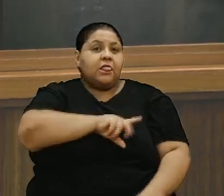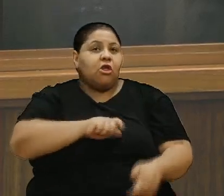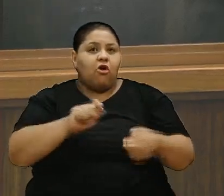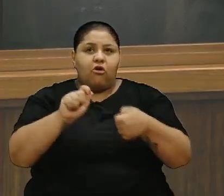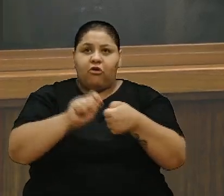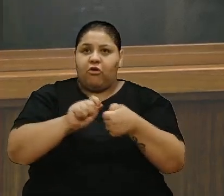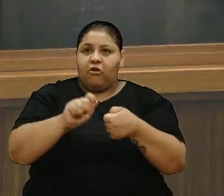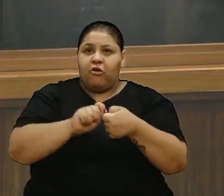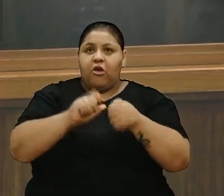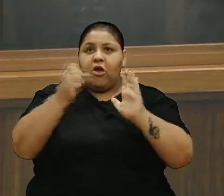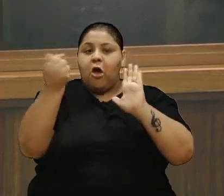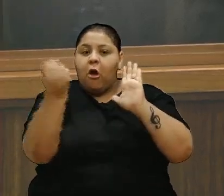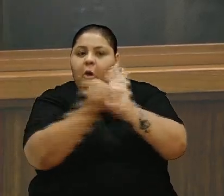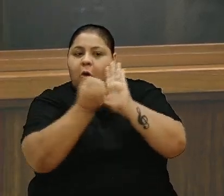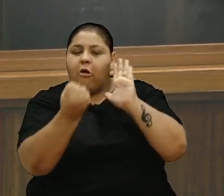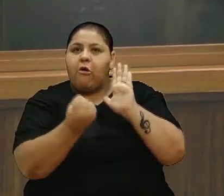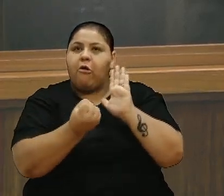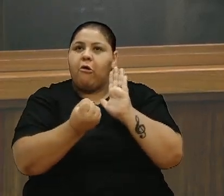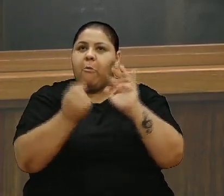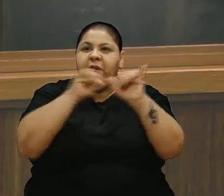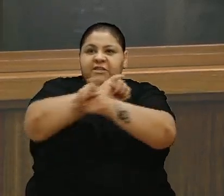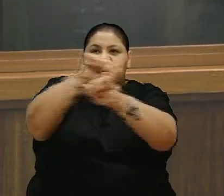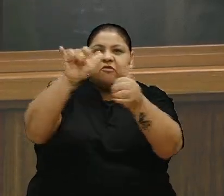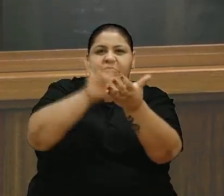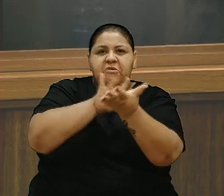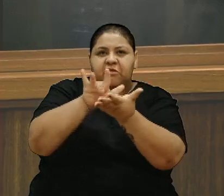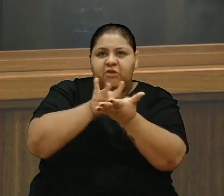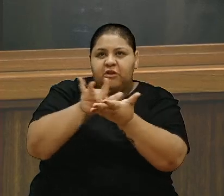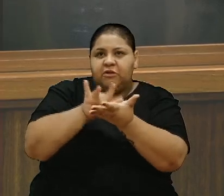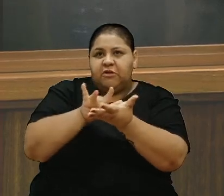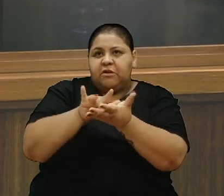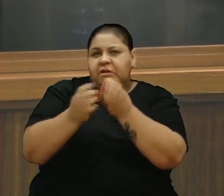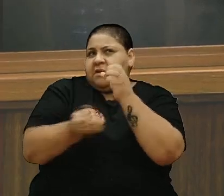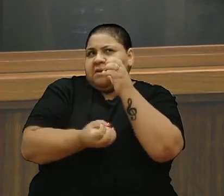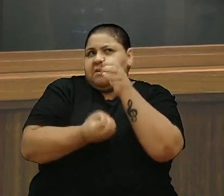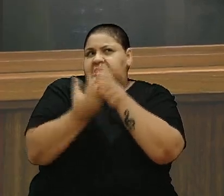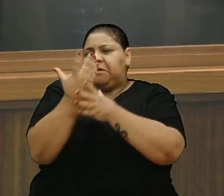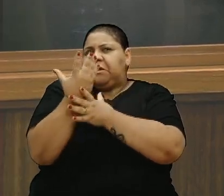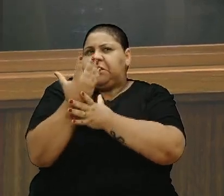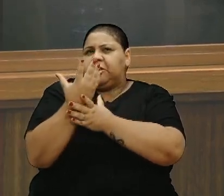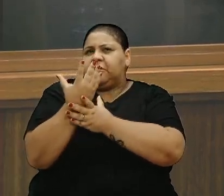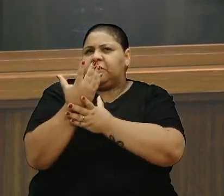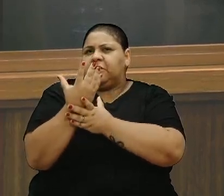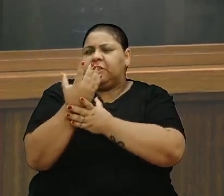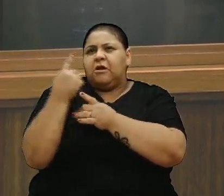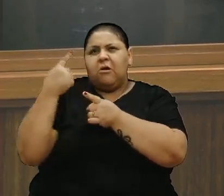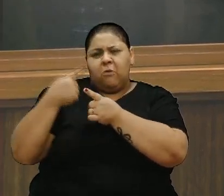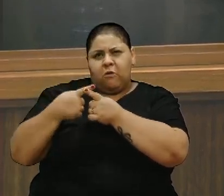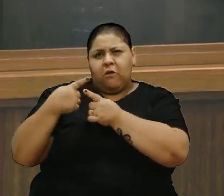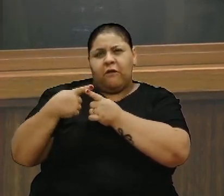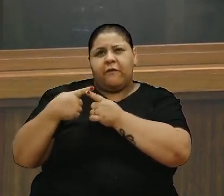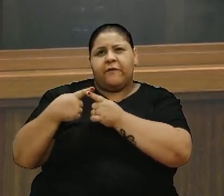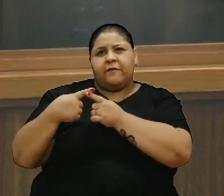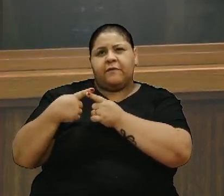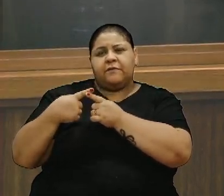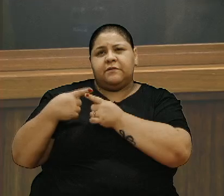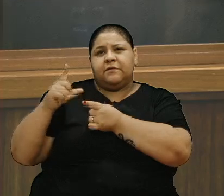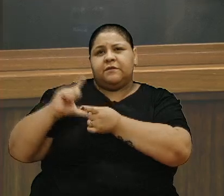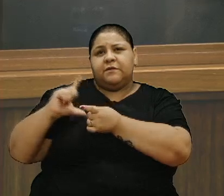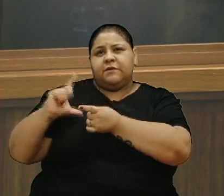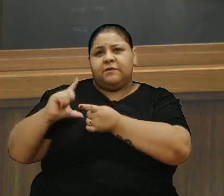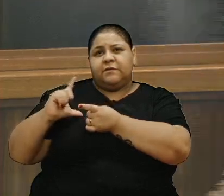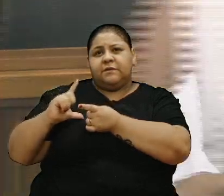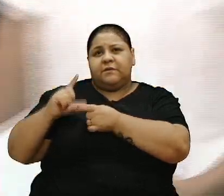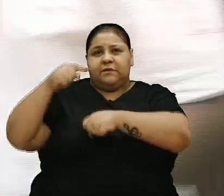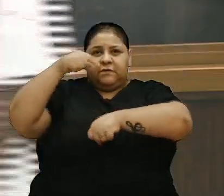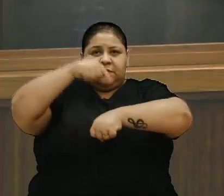É marcada pelas fake news, coisa que surgiu, assim, virou moda. Porque se tem gente que é do